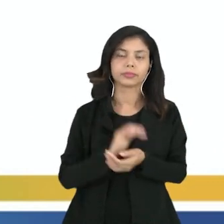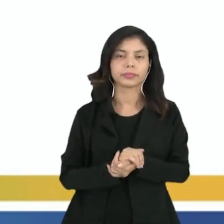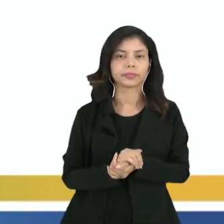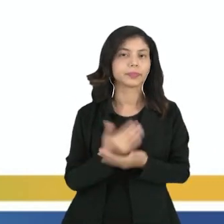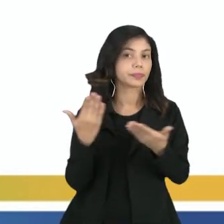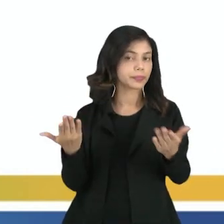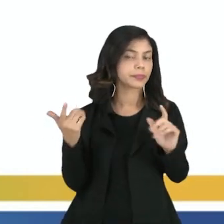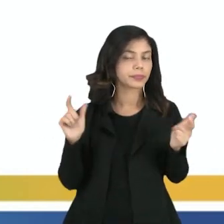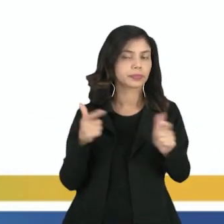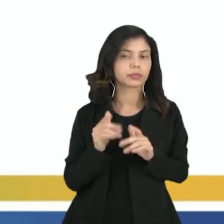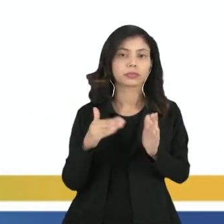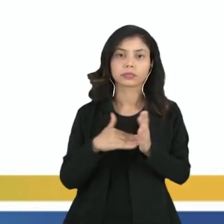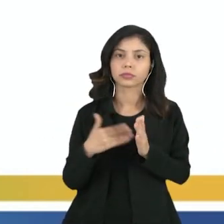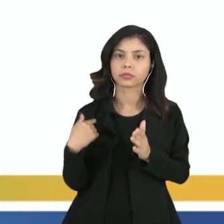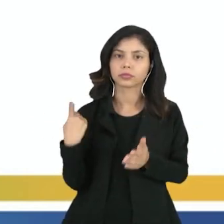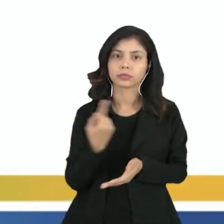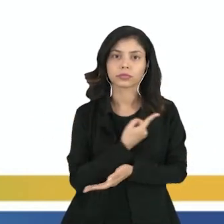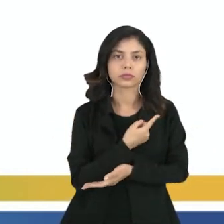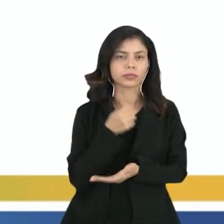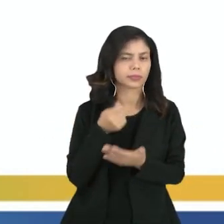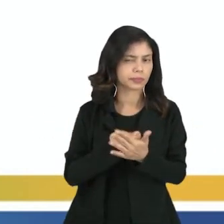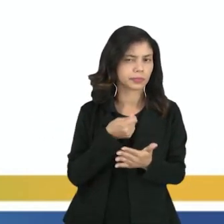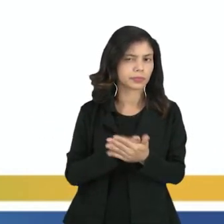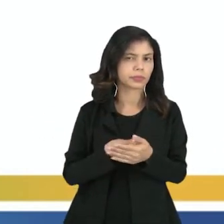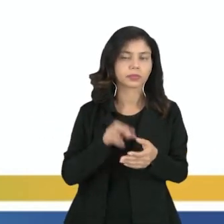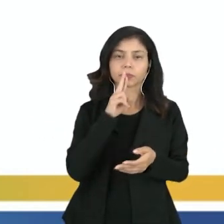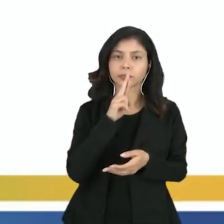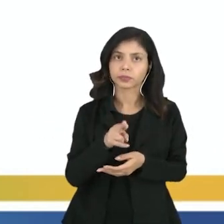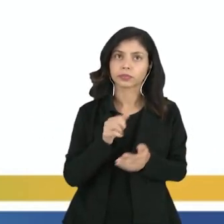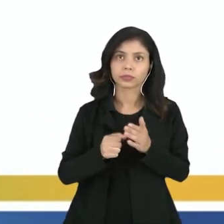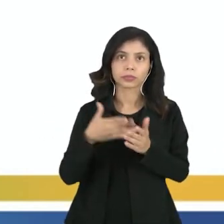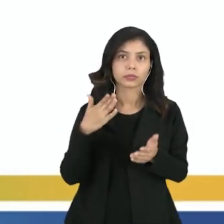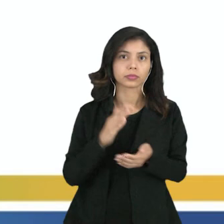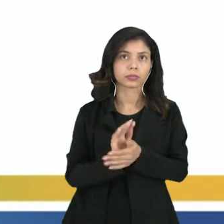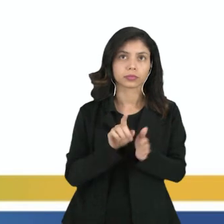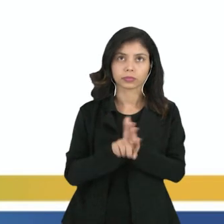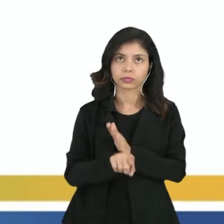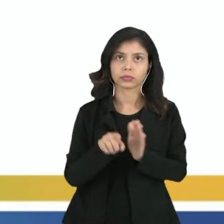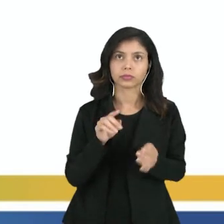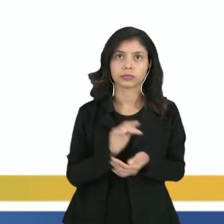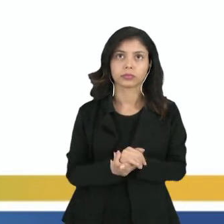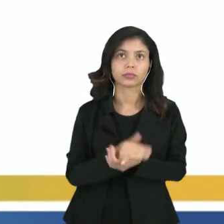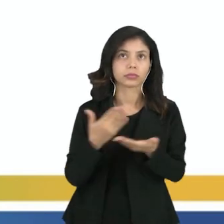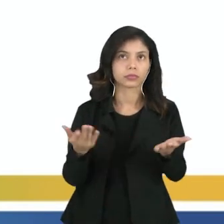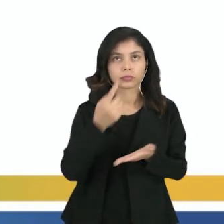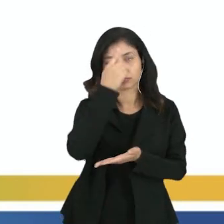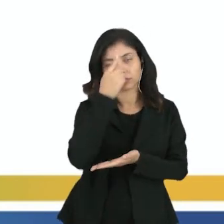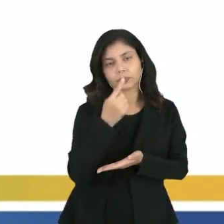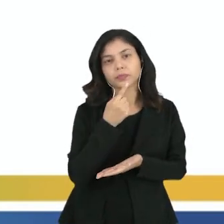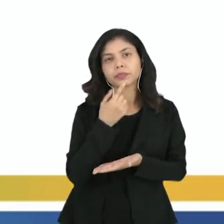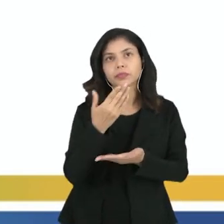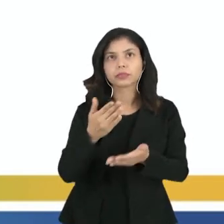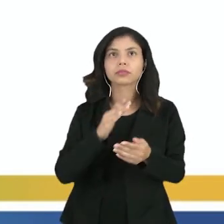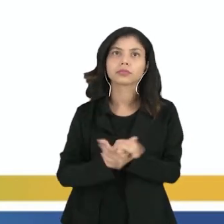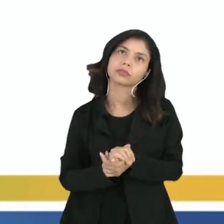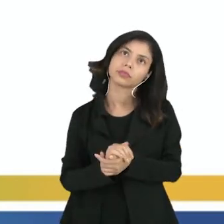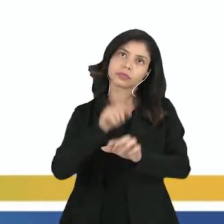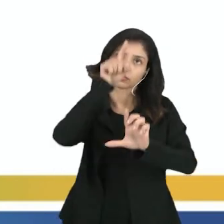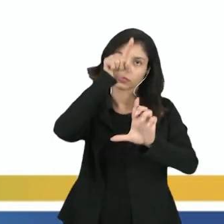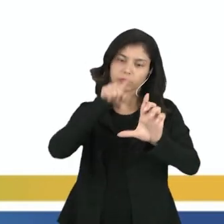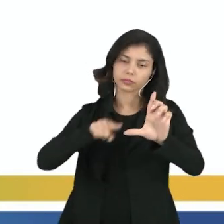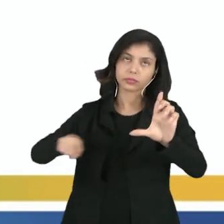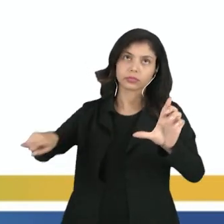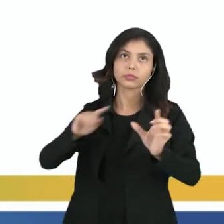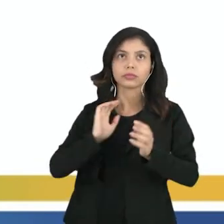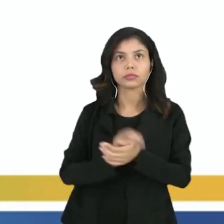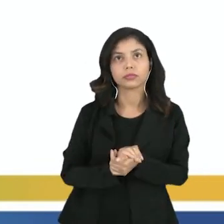nossos esforços em resolver muitas das questões. Então, está aí, trata-se realmente de uma função decrescente e a base